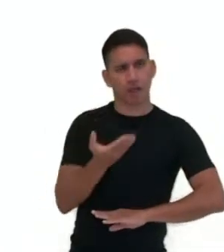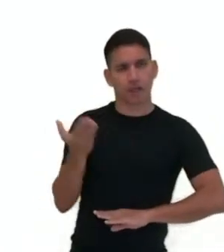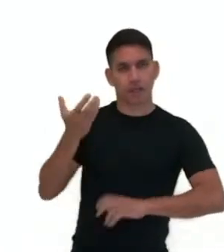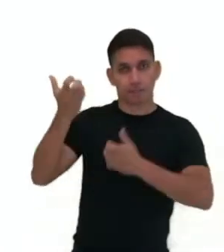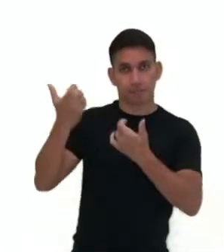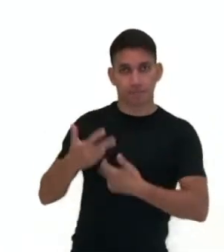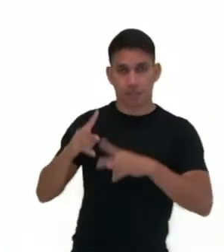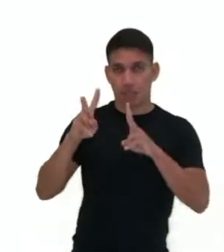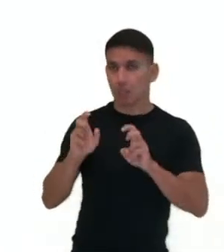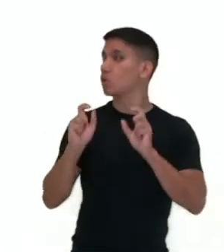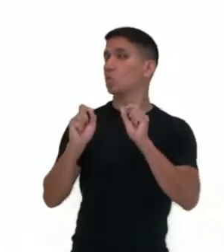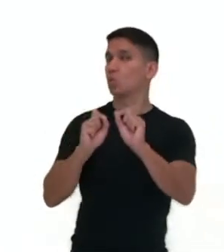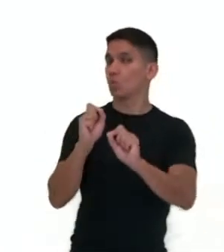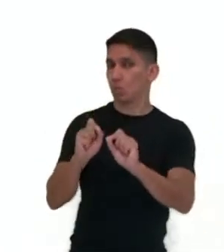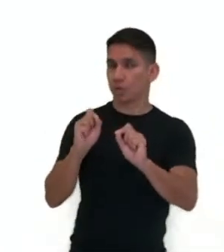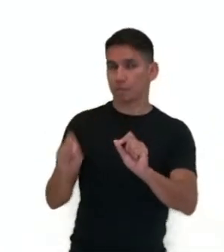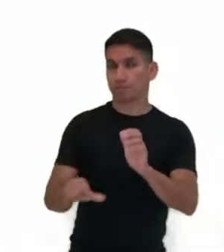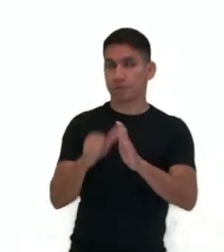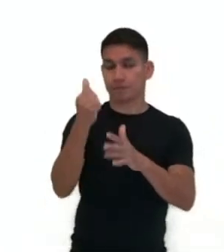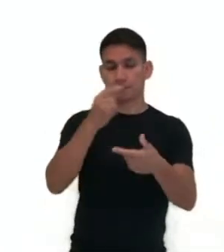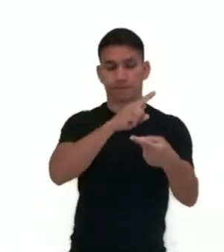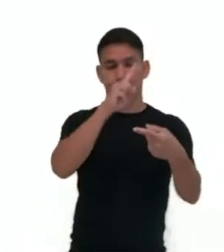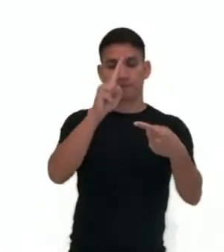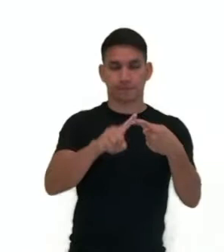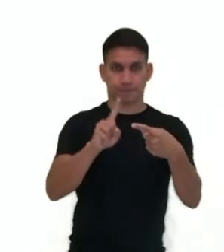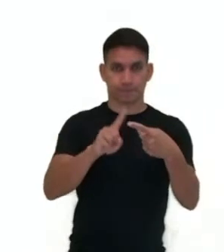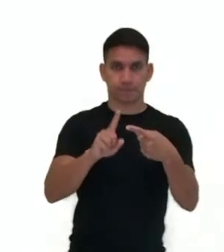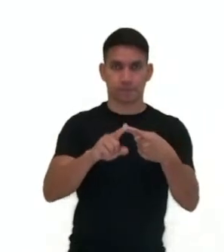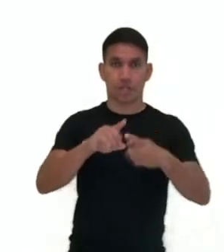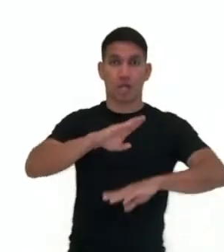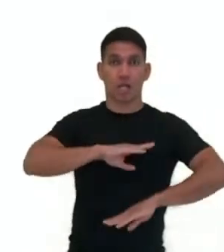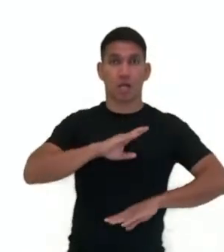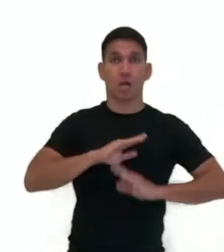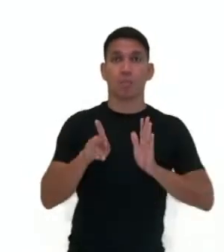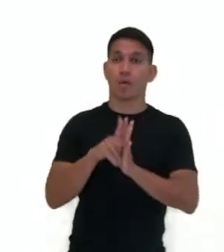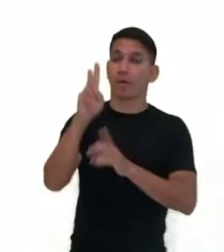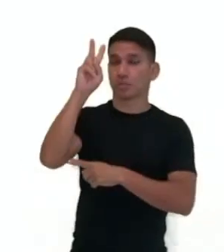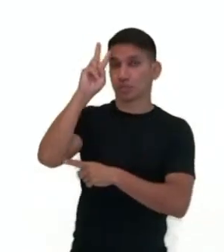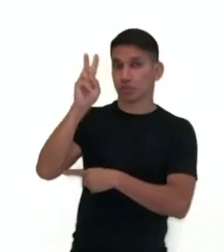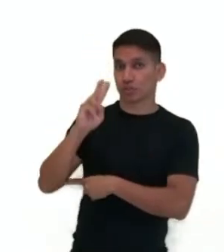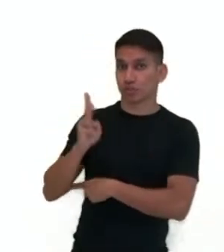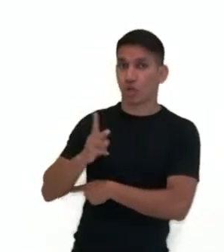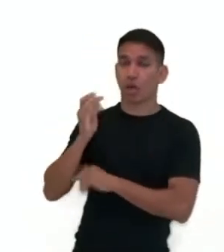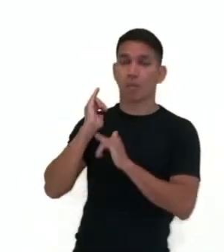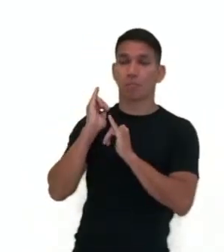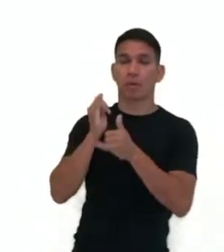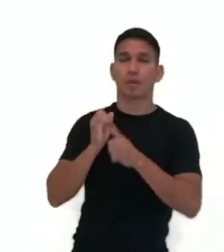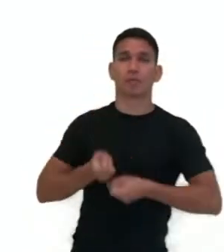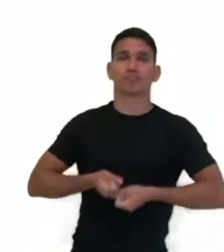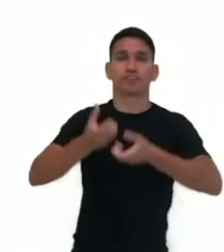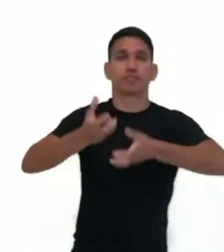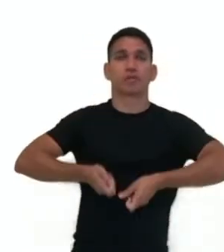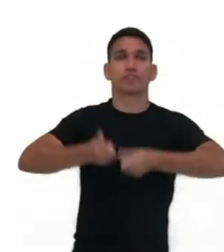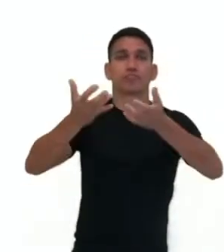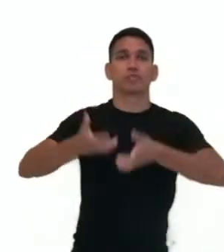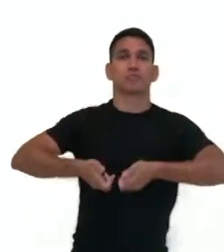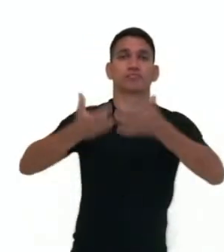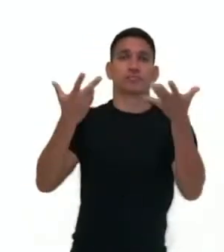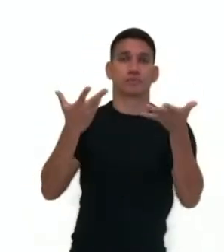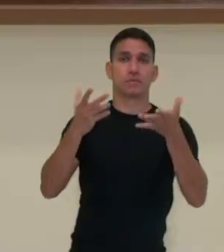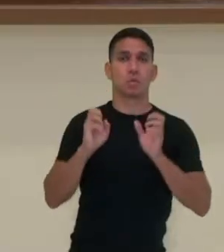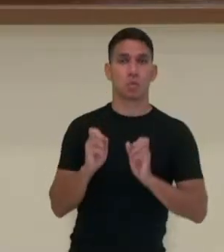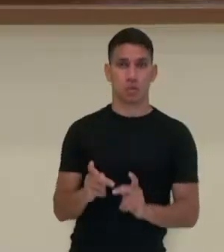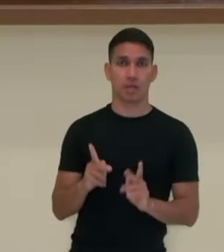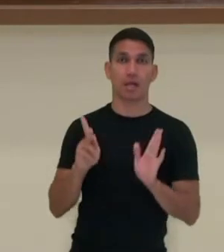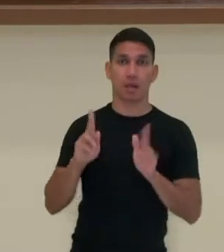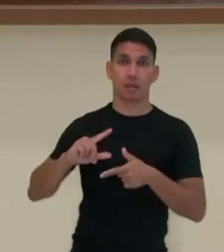comigo, tá? Primeiramente, né, os causos são histórias da tradição oral, né? Então, eu quero que vocês lembrem